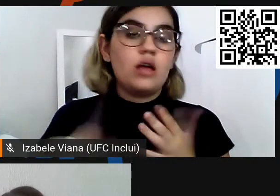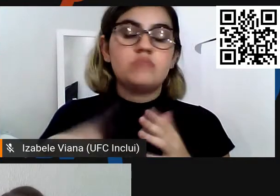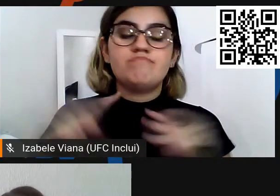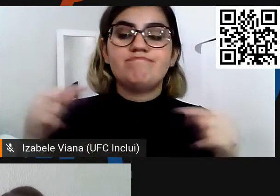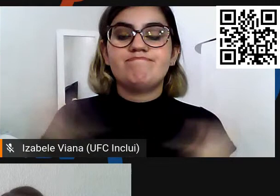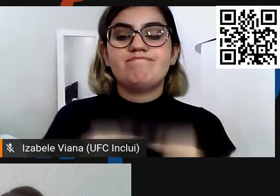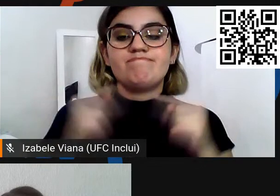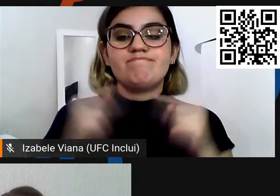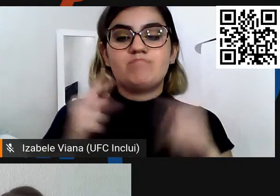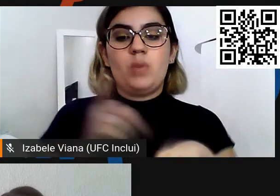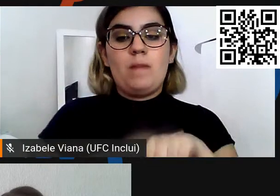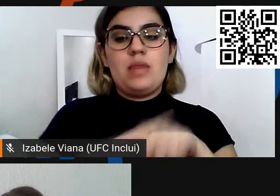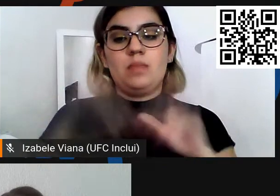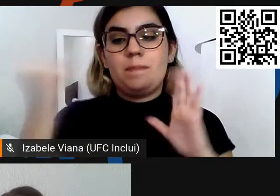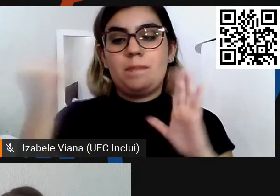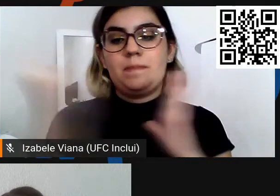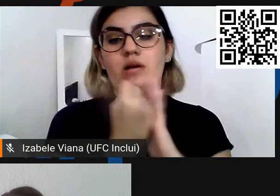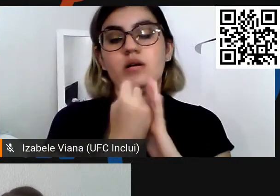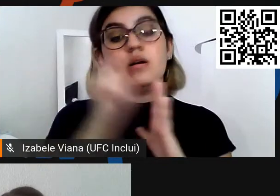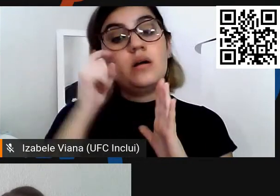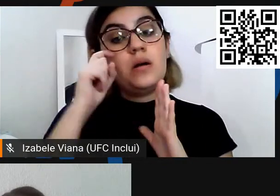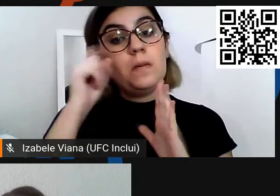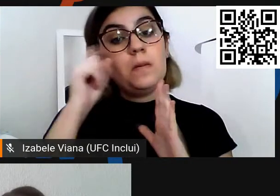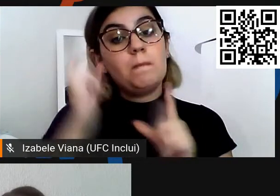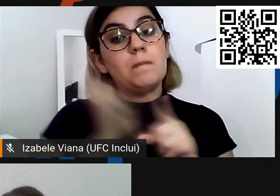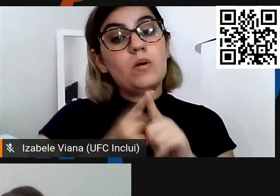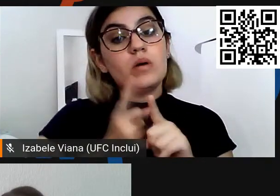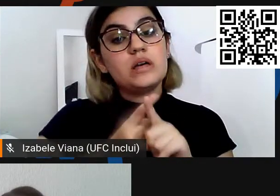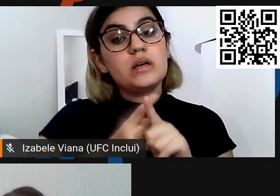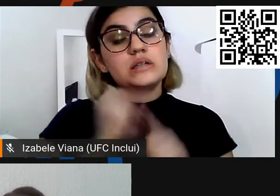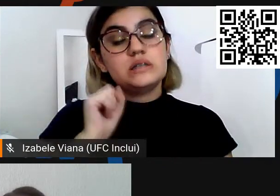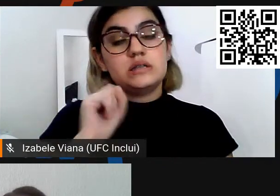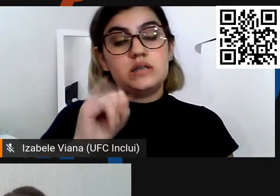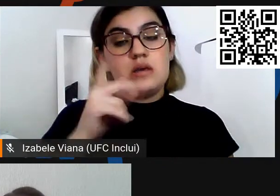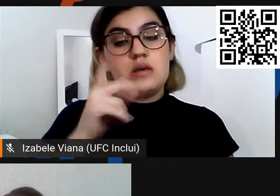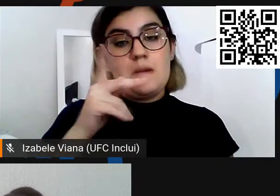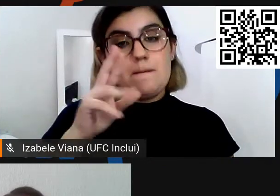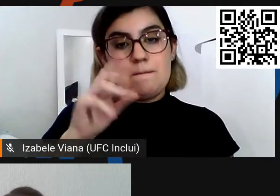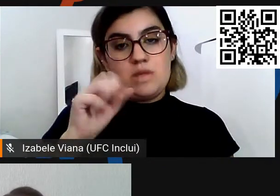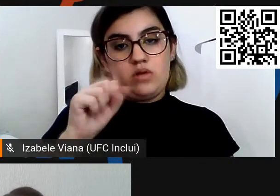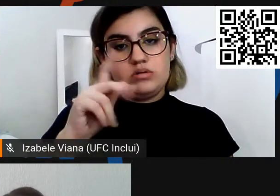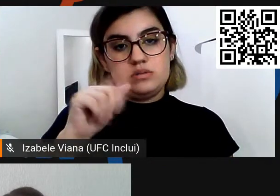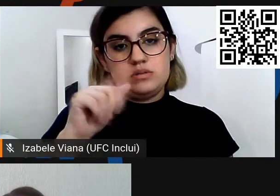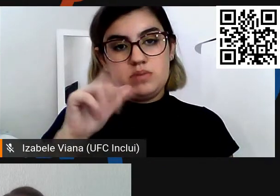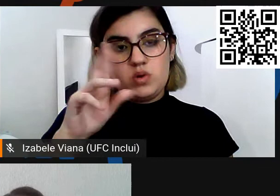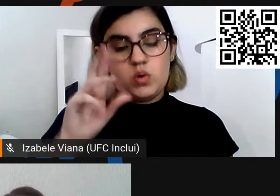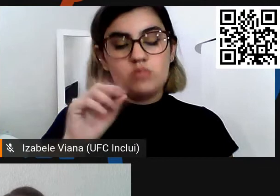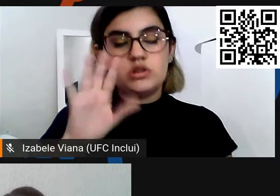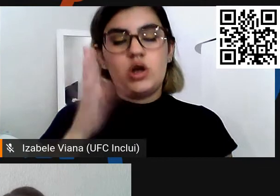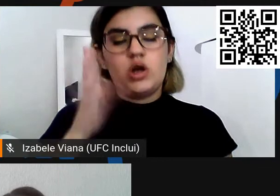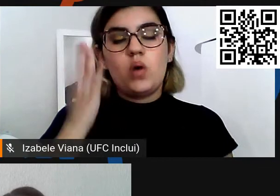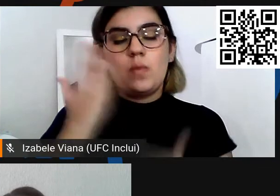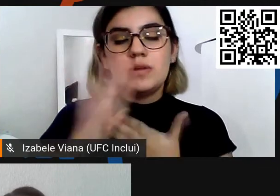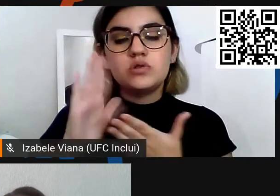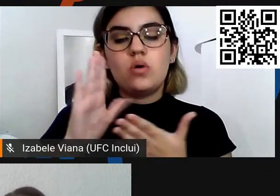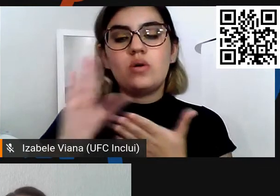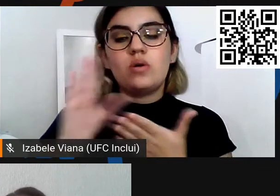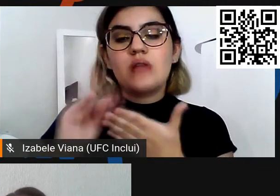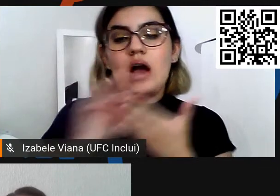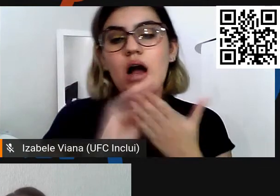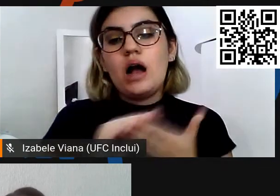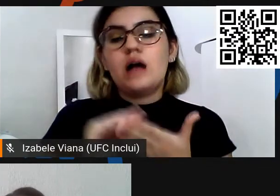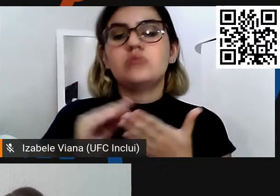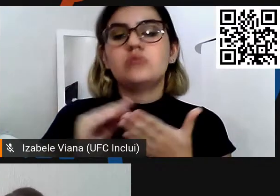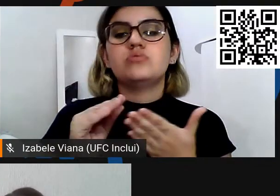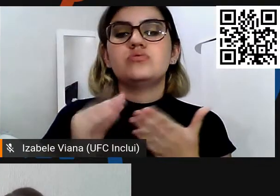aí você, inclusive, por exemplo, o Próspero, se você tiver já iniciado extração de dados ou alguma outra etapa